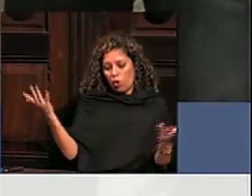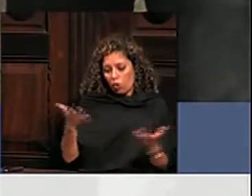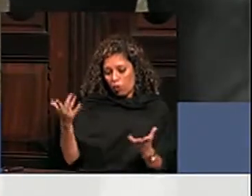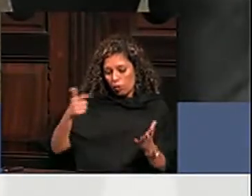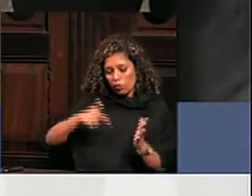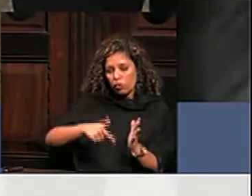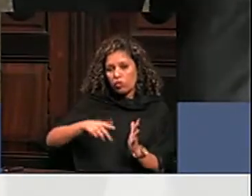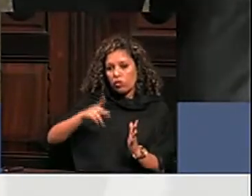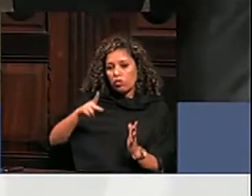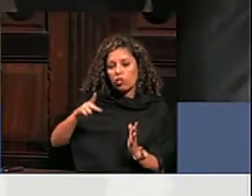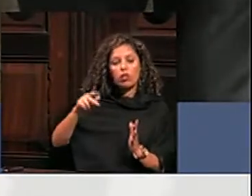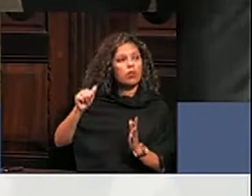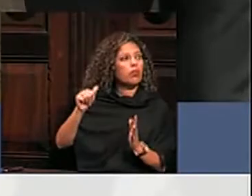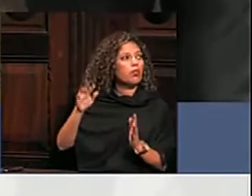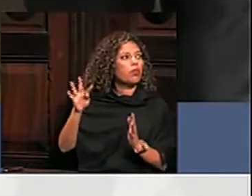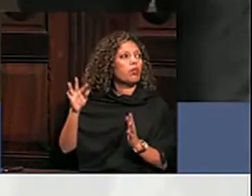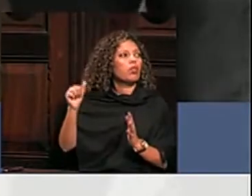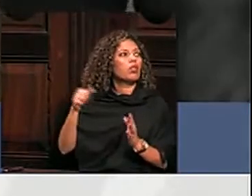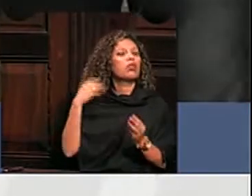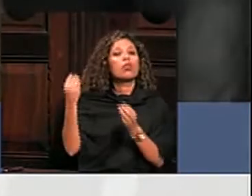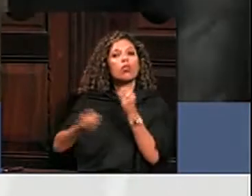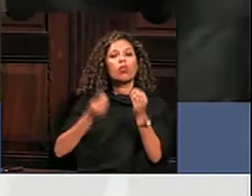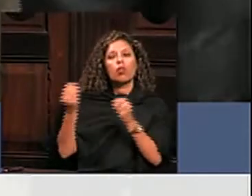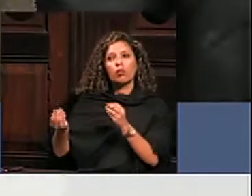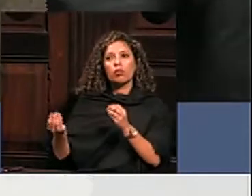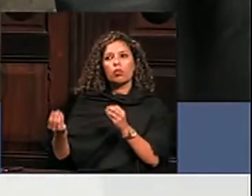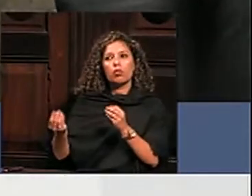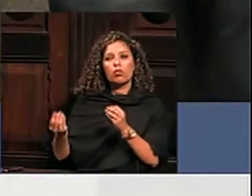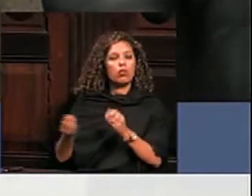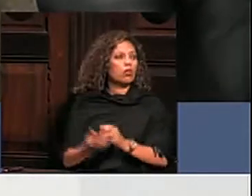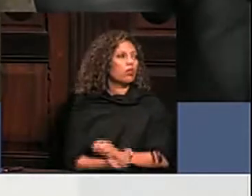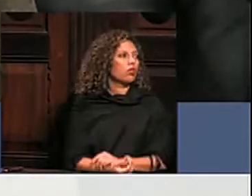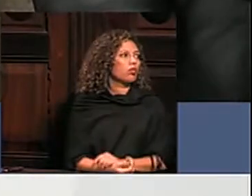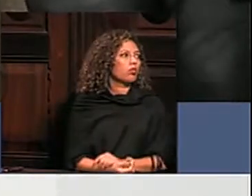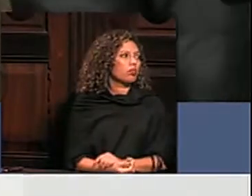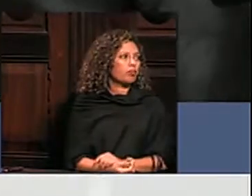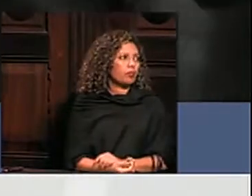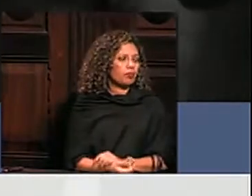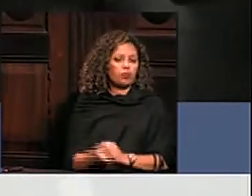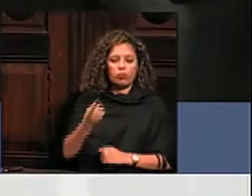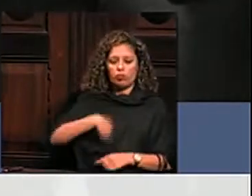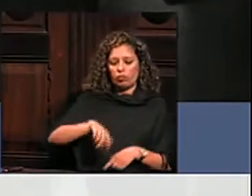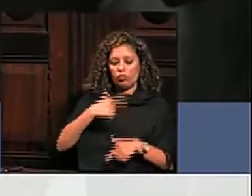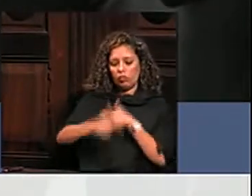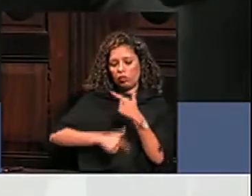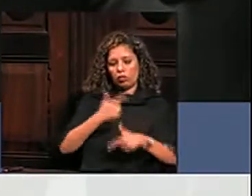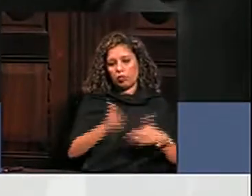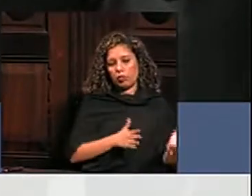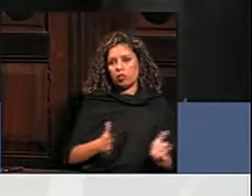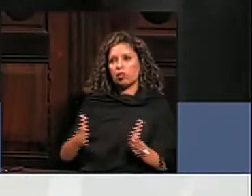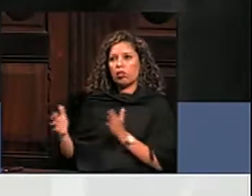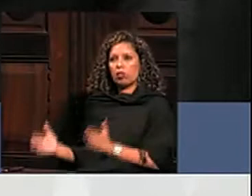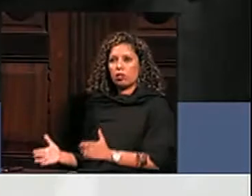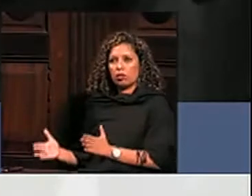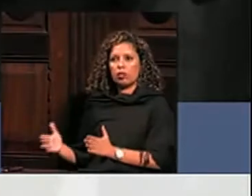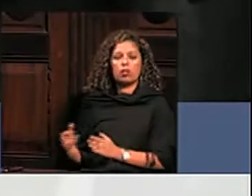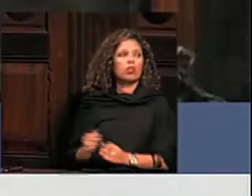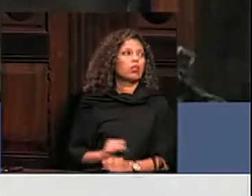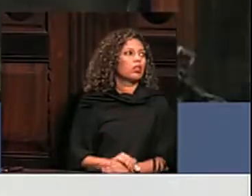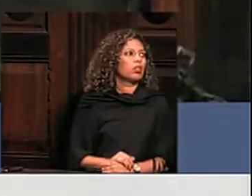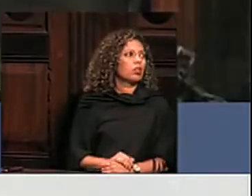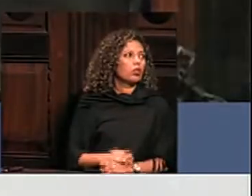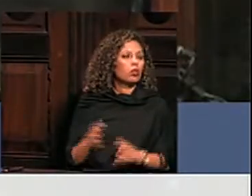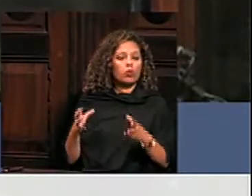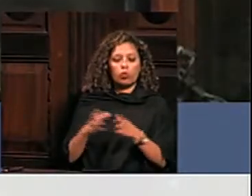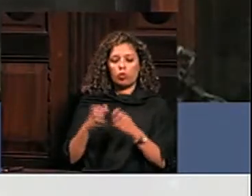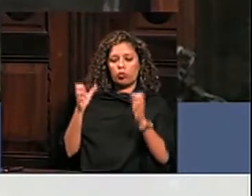pauta? Só para mim saber ficou, o que eu faço. Ficou... É isso. Não, nós chamamos os trabalhos voltar, à ordem. O quê agora? Com autorização do